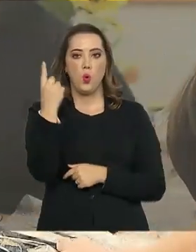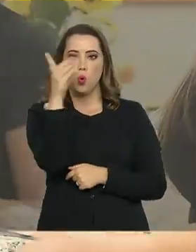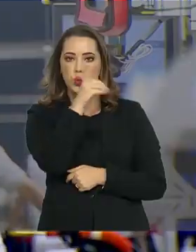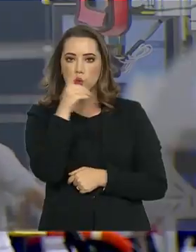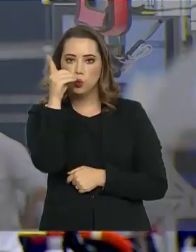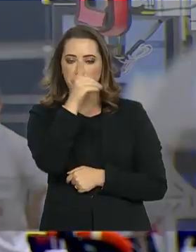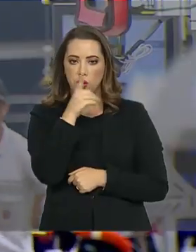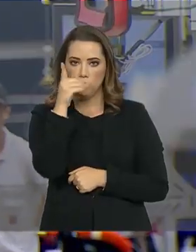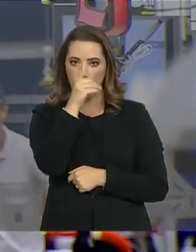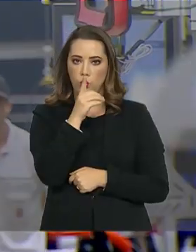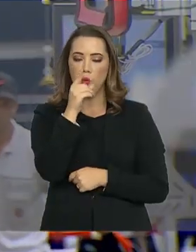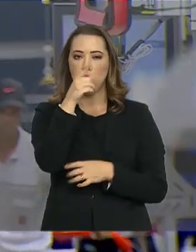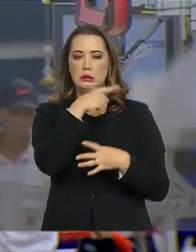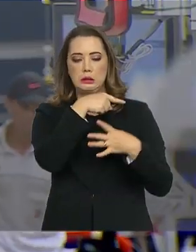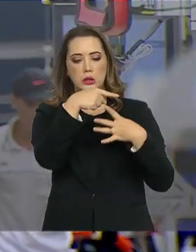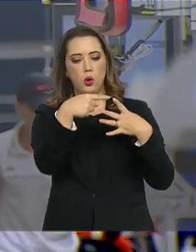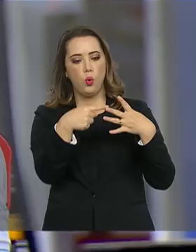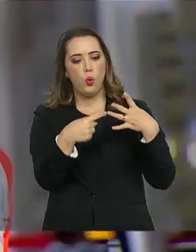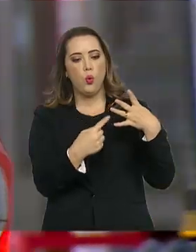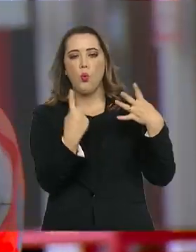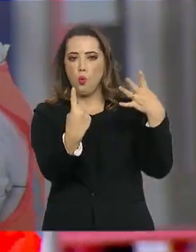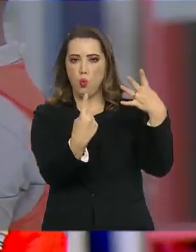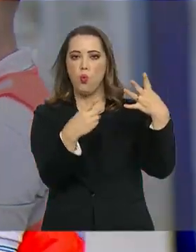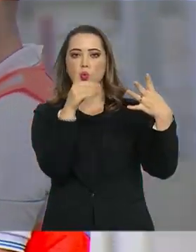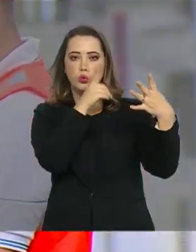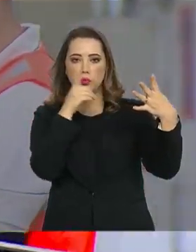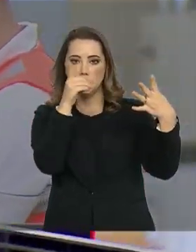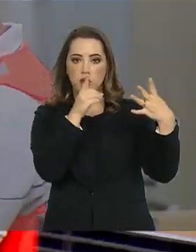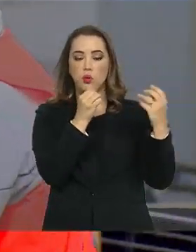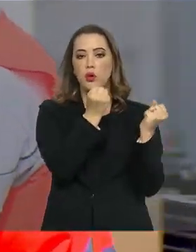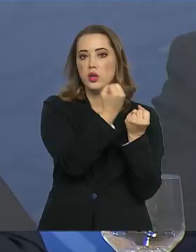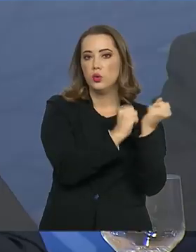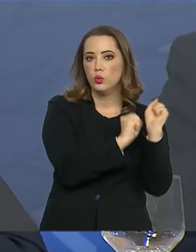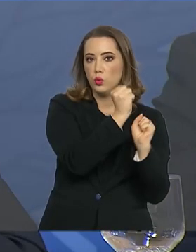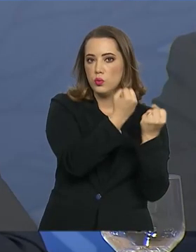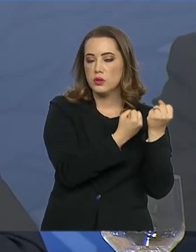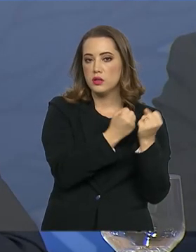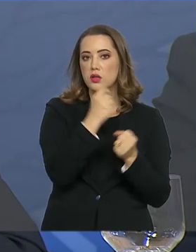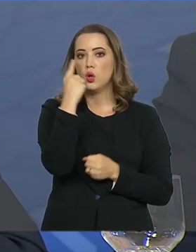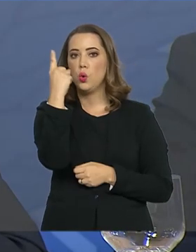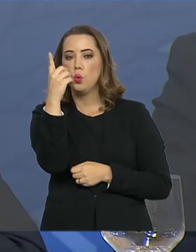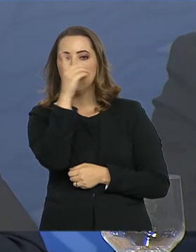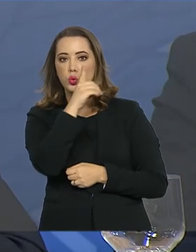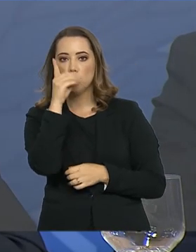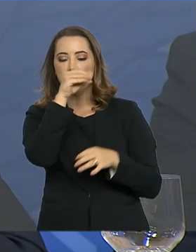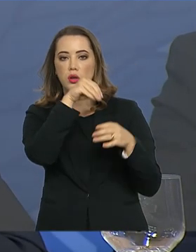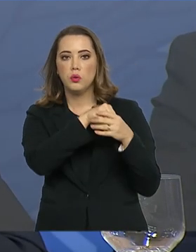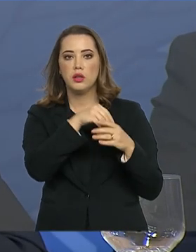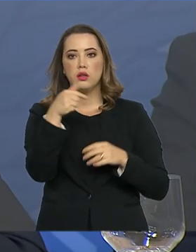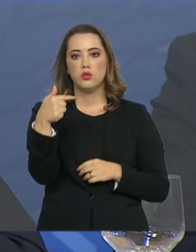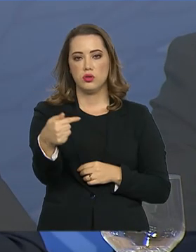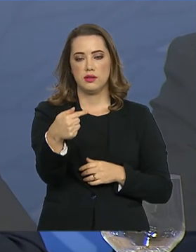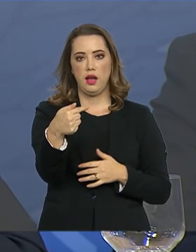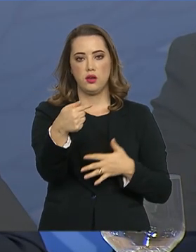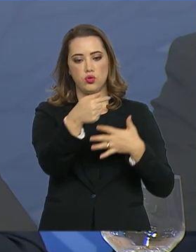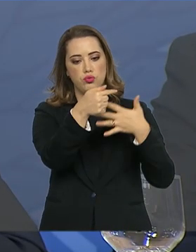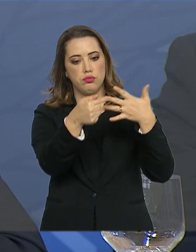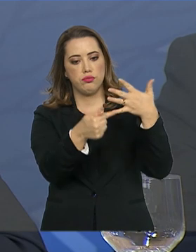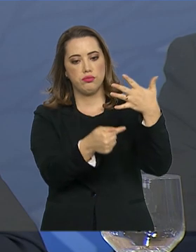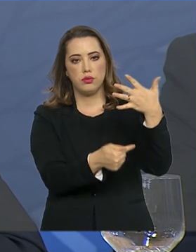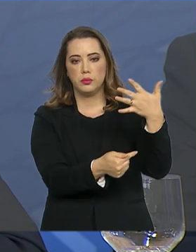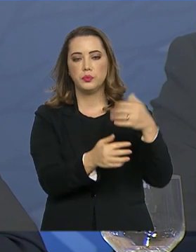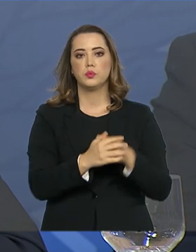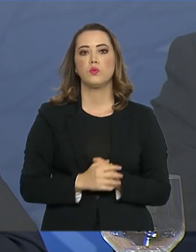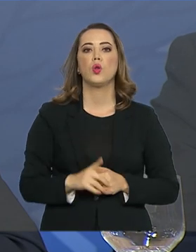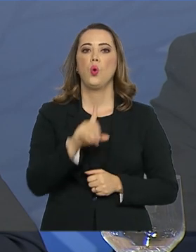cada quatro, e para a indústria, um domingo a cada sete. Nós não estamos atingindo a Constituição porque um dia de trabalho